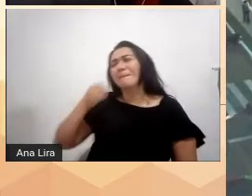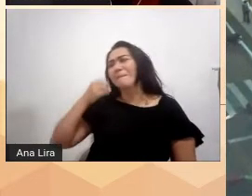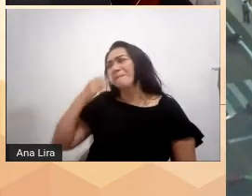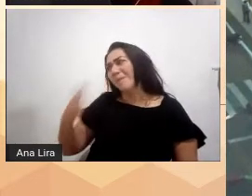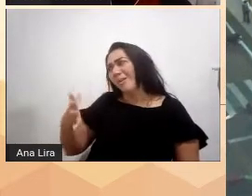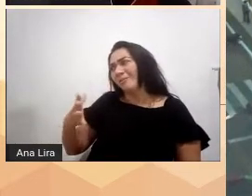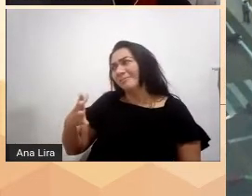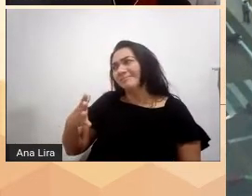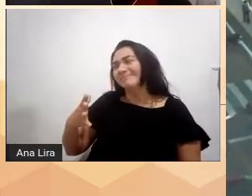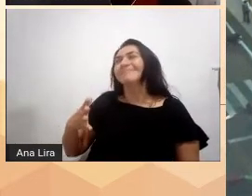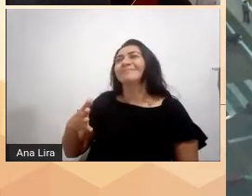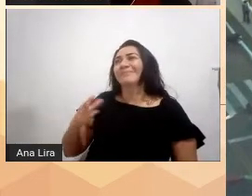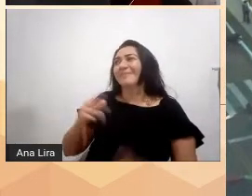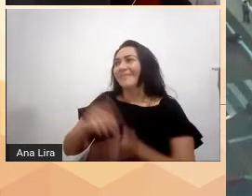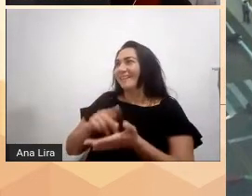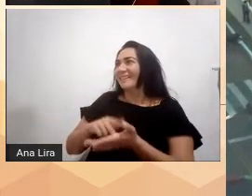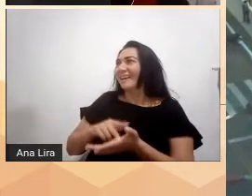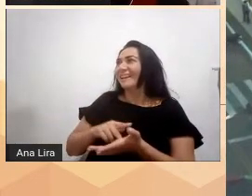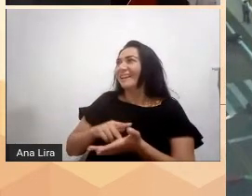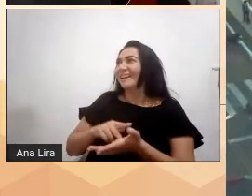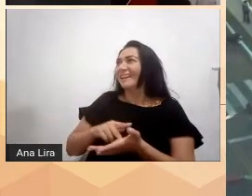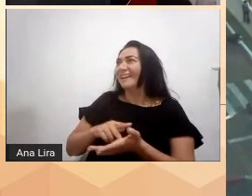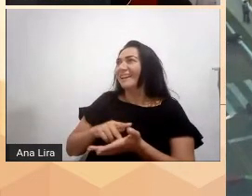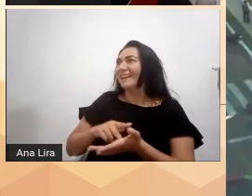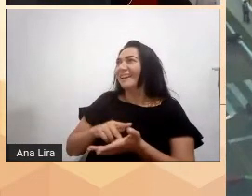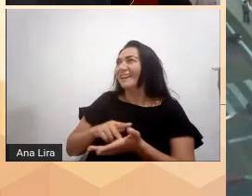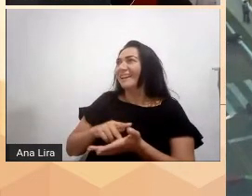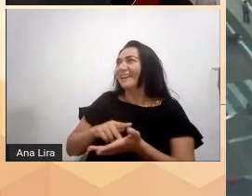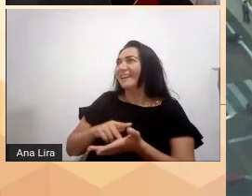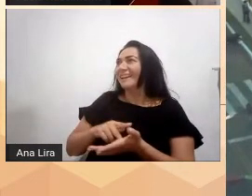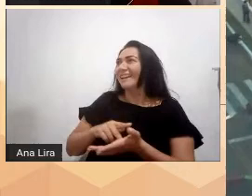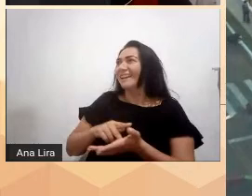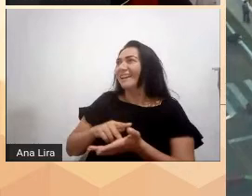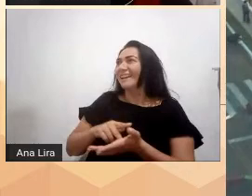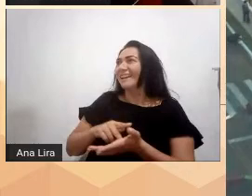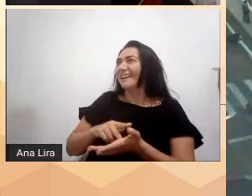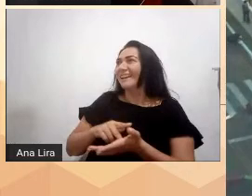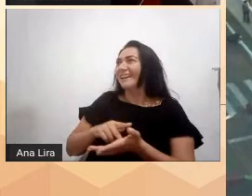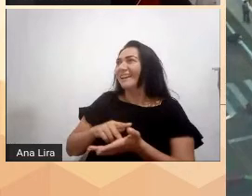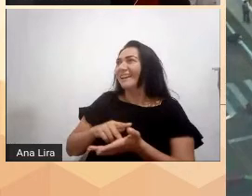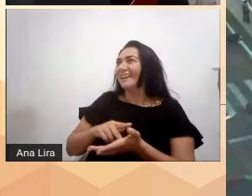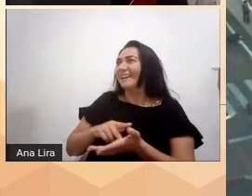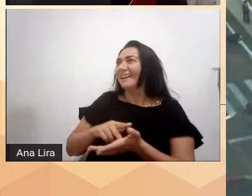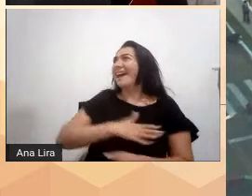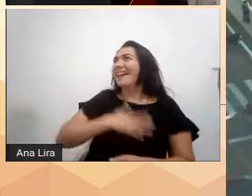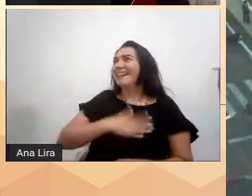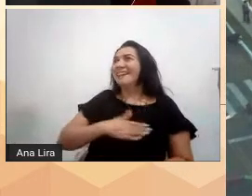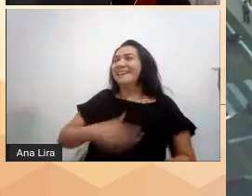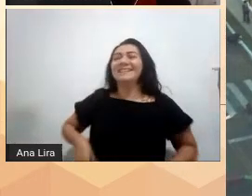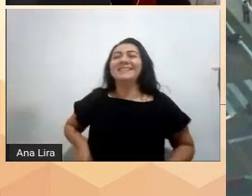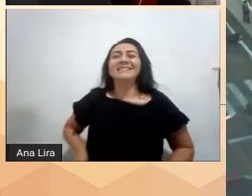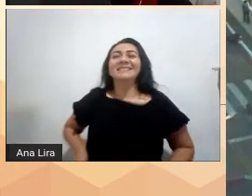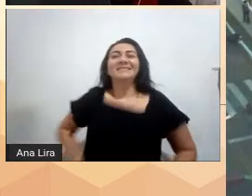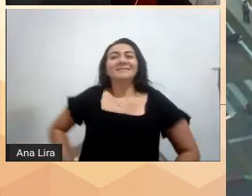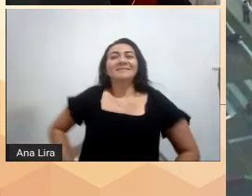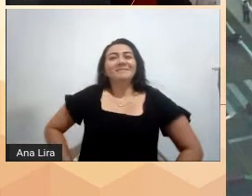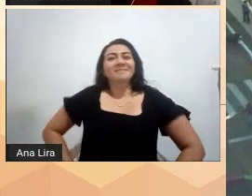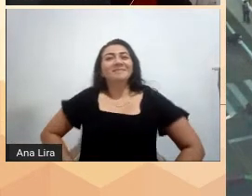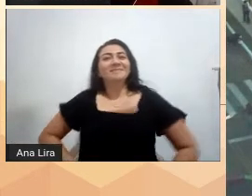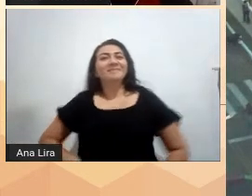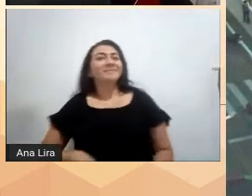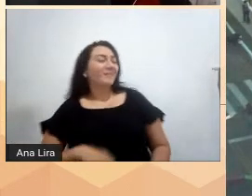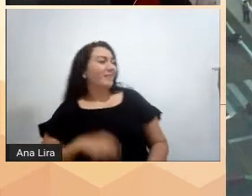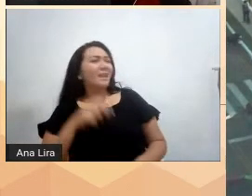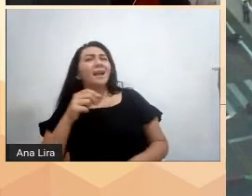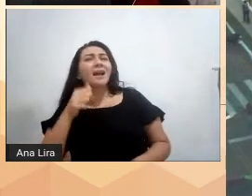Eu não consigo mensurar a alegria dela, o prazer de ela estar pela primeira vez num palco, porque muitos